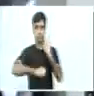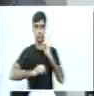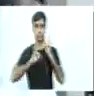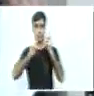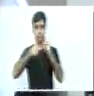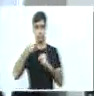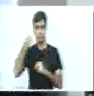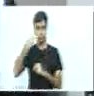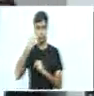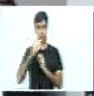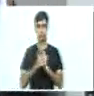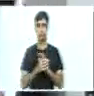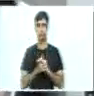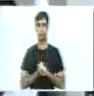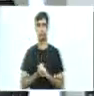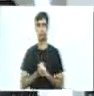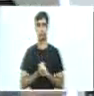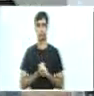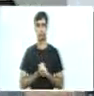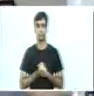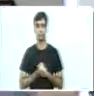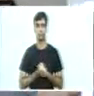vereadores.